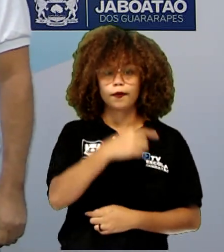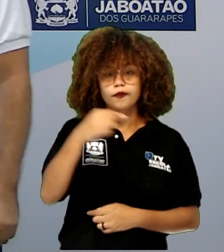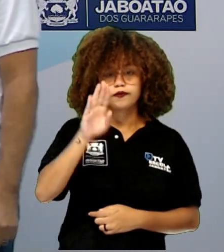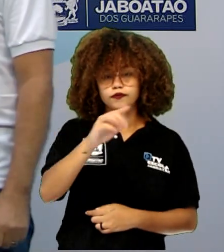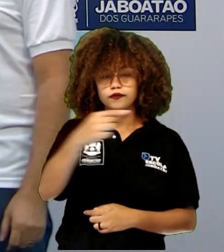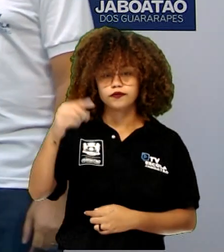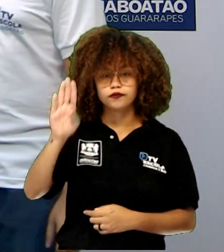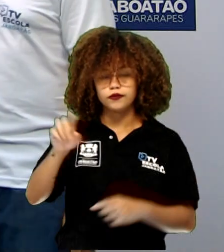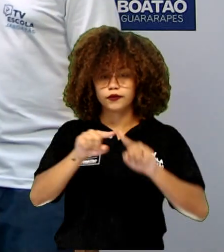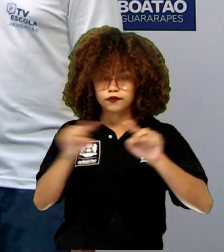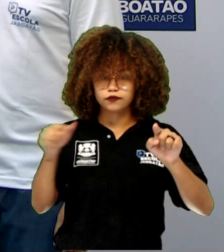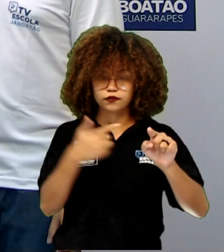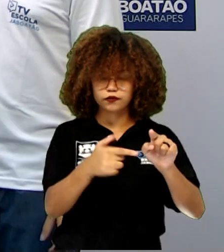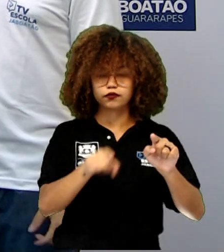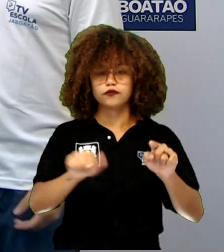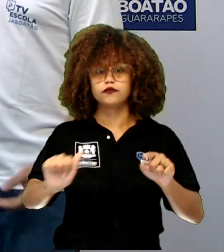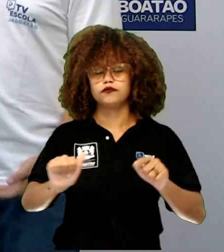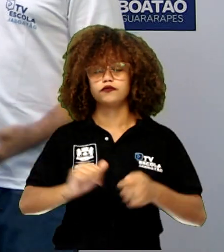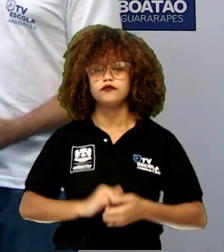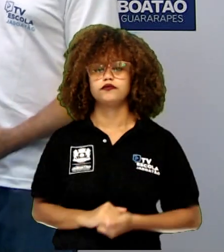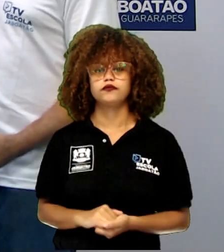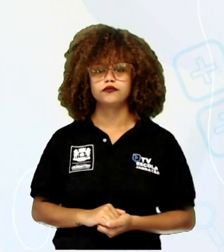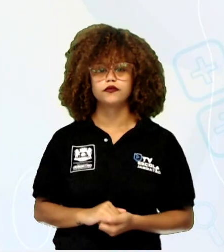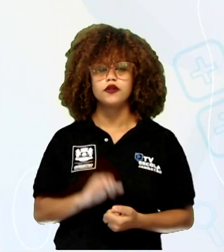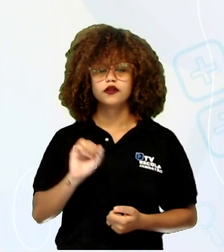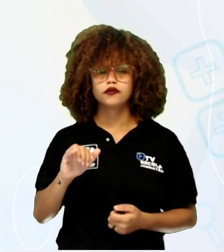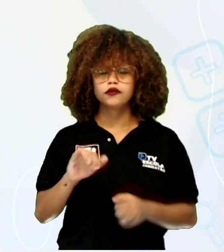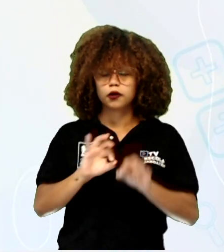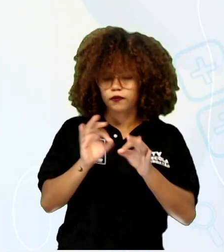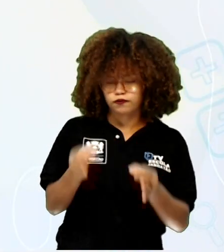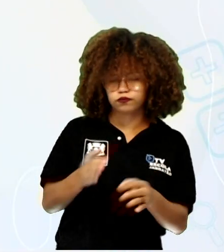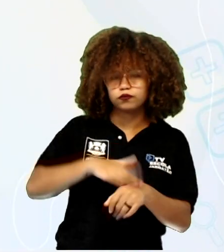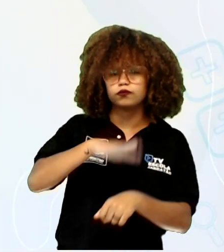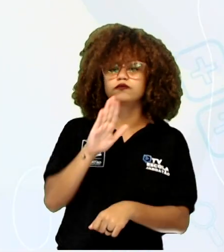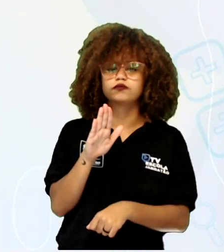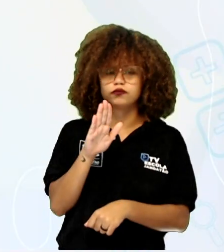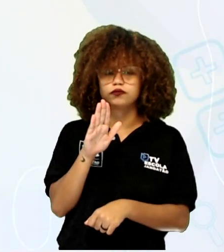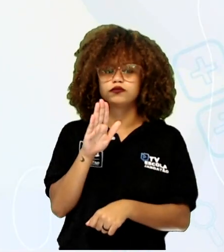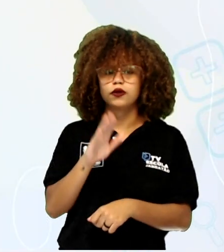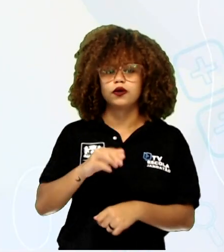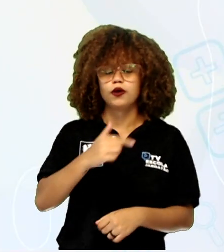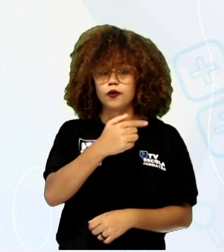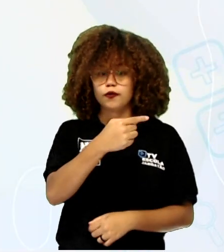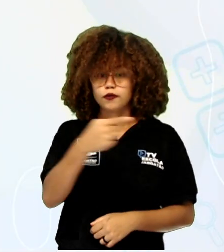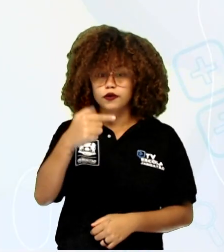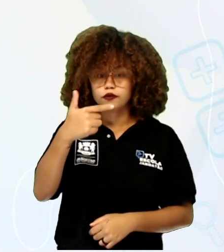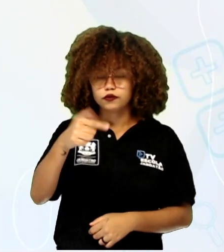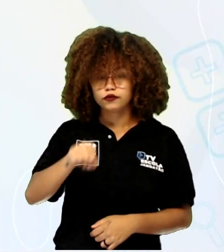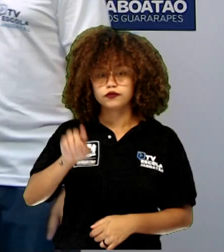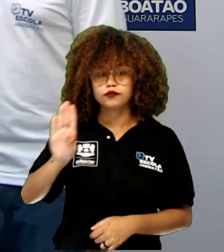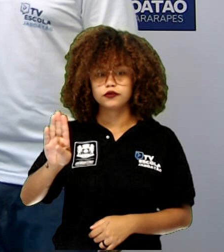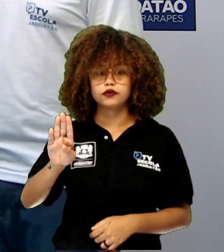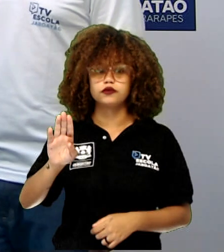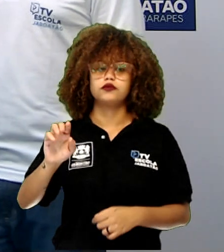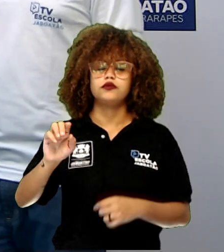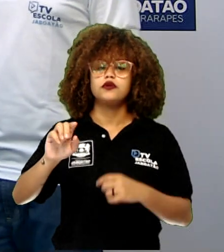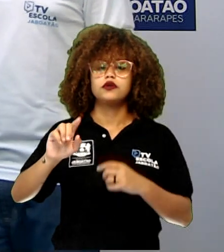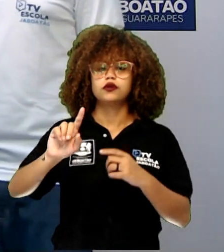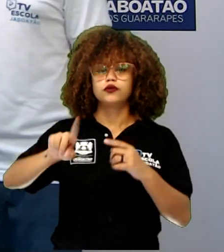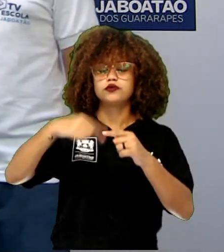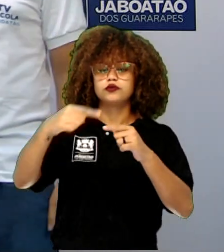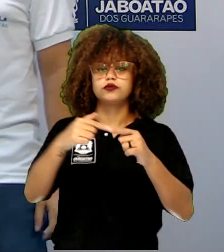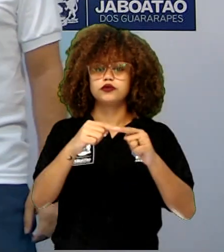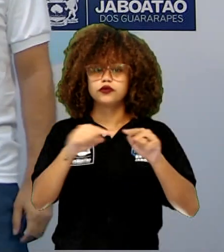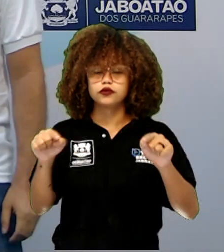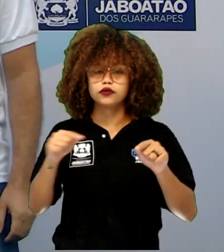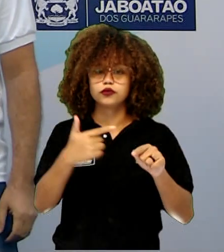b sobre dois a e quando eu sempre fico ainda mais - 2B sobre dois Ah eu encontro